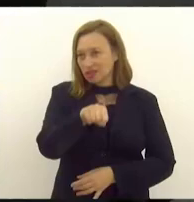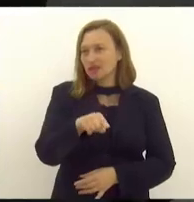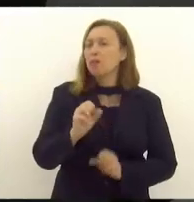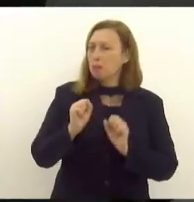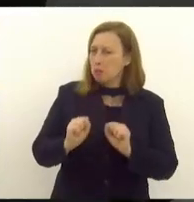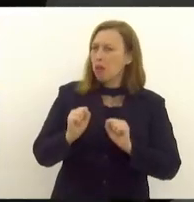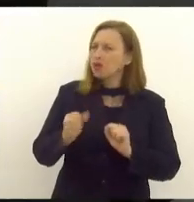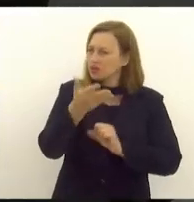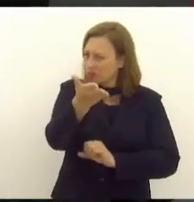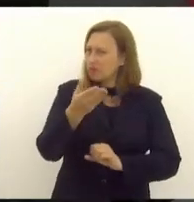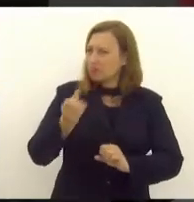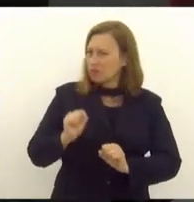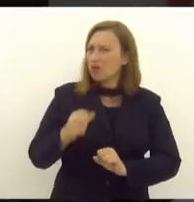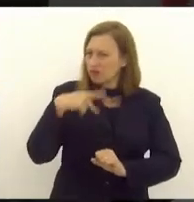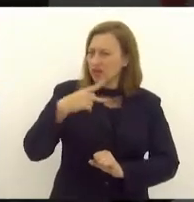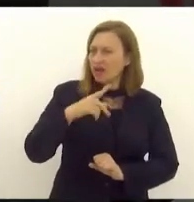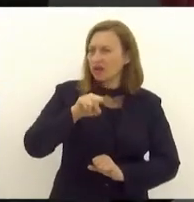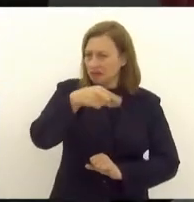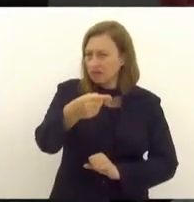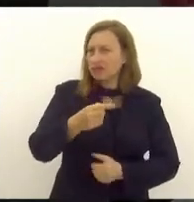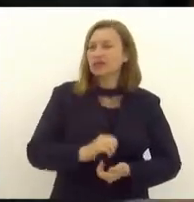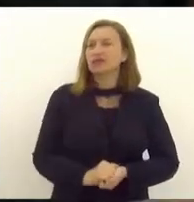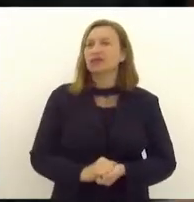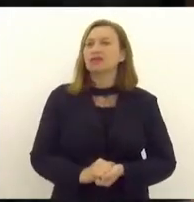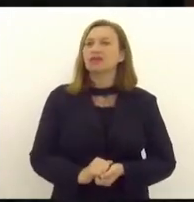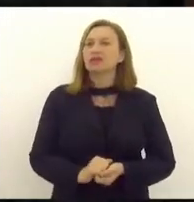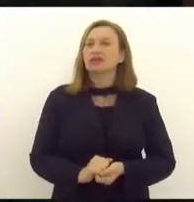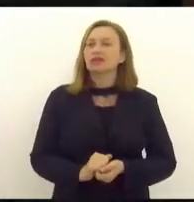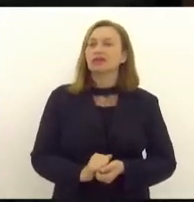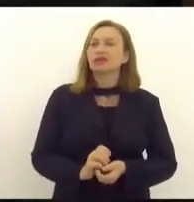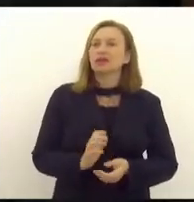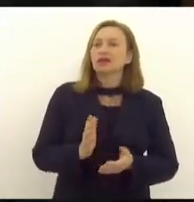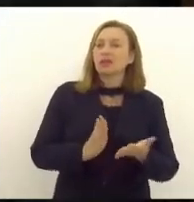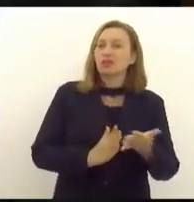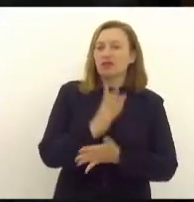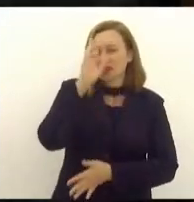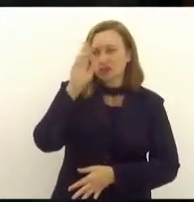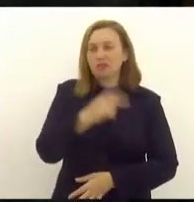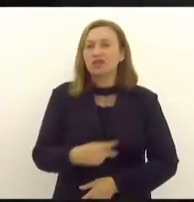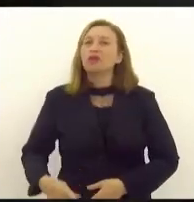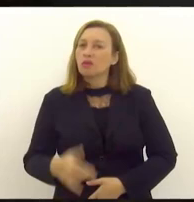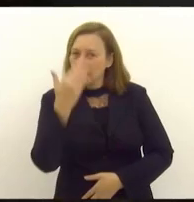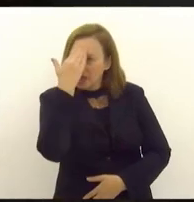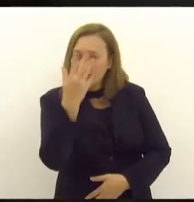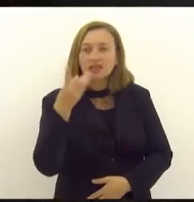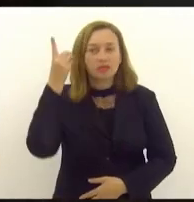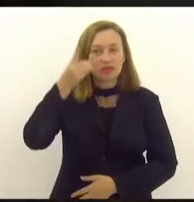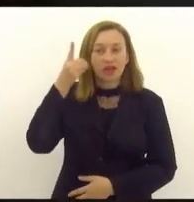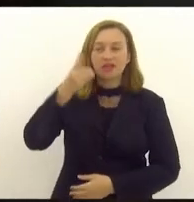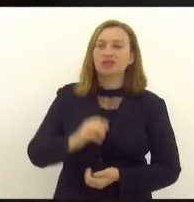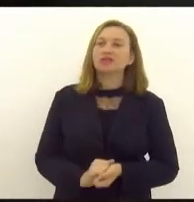pode pode não aparecer daqui a pouco aparecer favorável Presidente Obrigado deputada